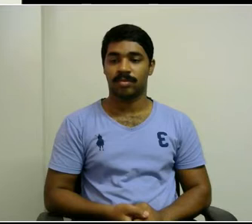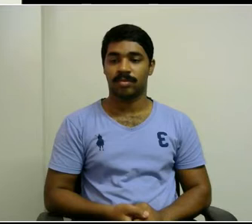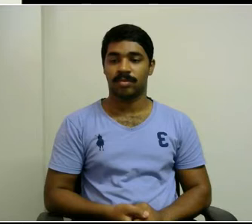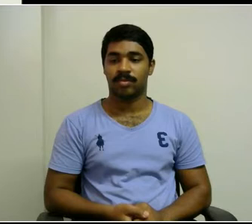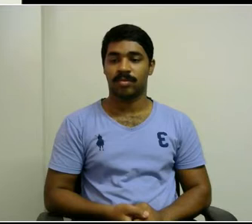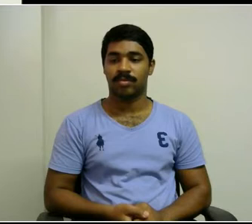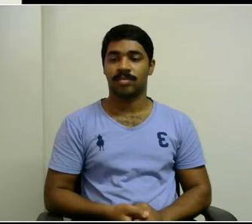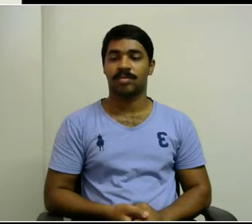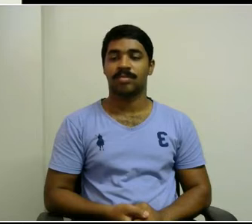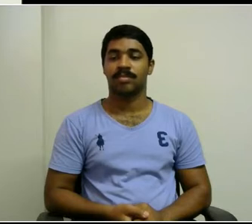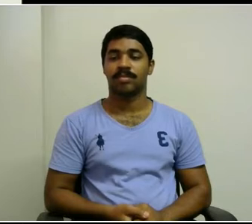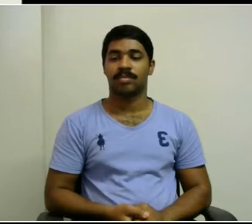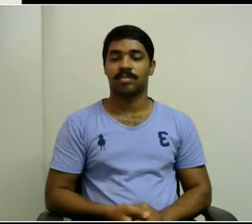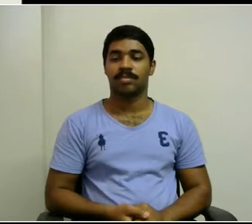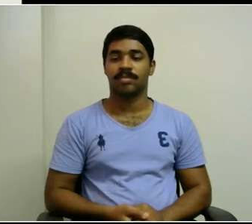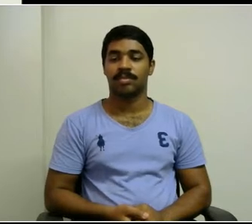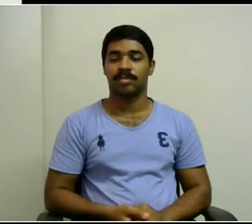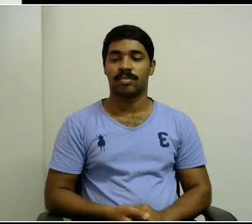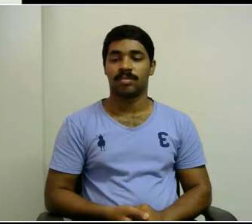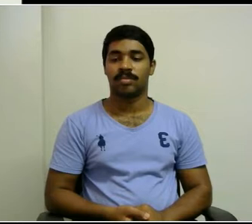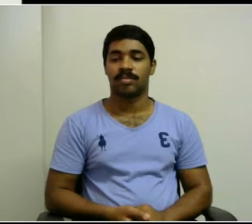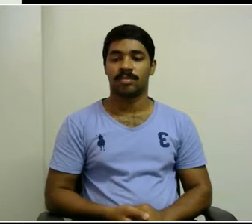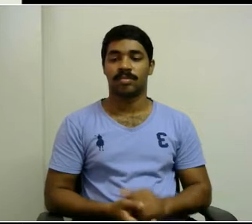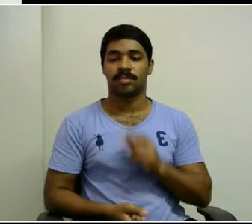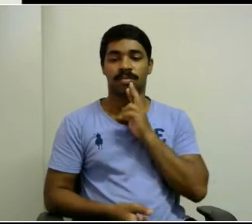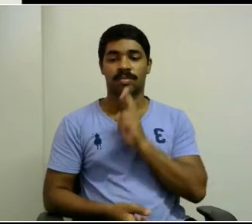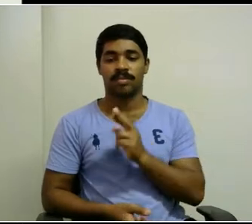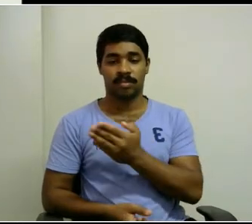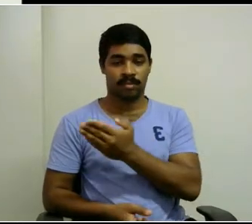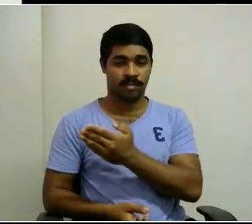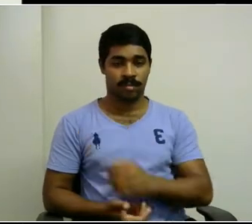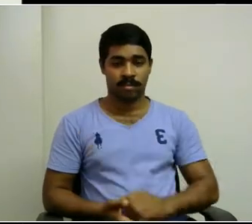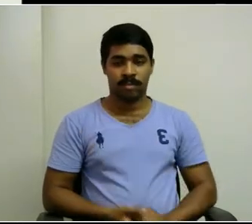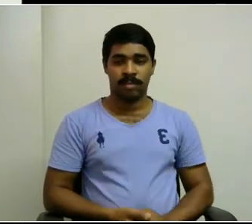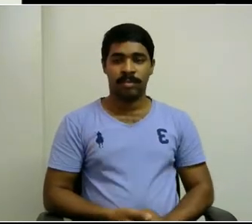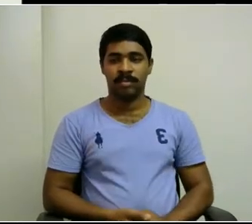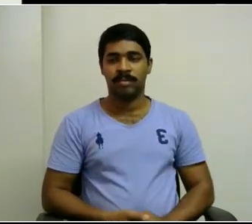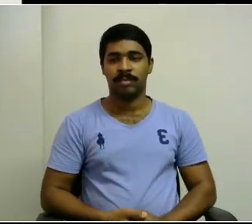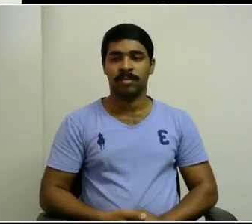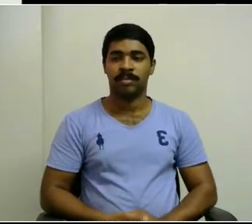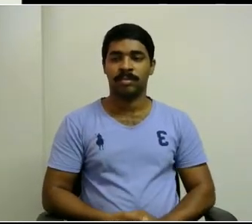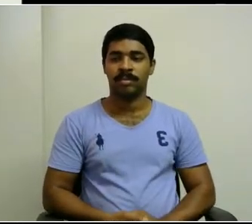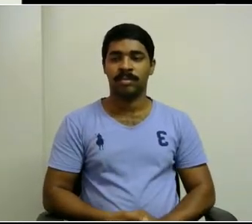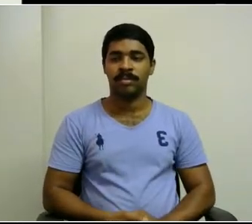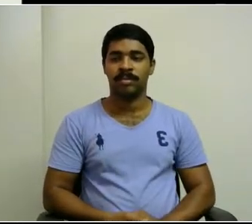dividido para 4, gente, é menos 3. Então, essa aqui seria a nossa resposta. Tá?